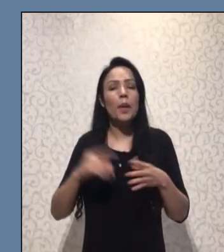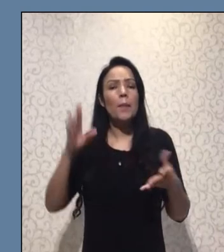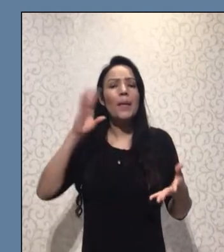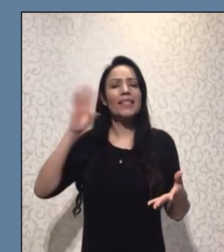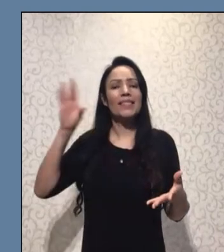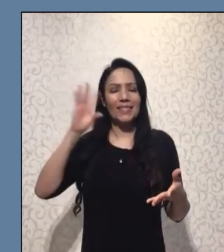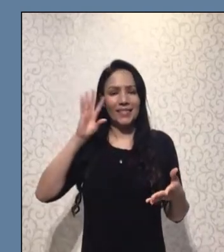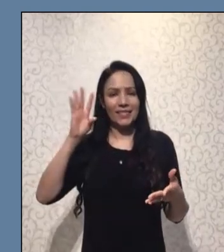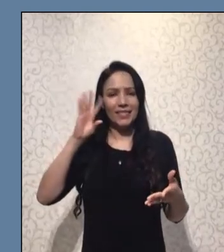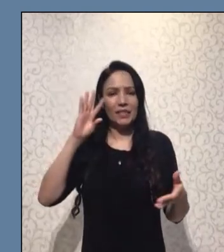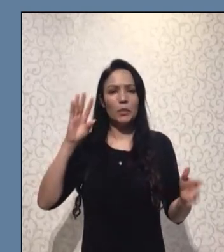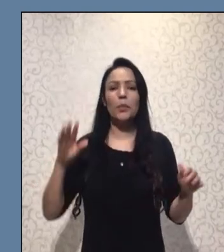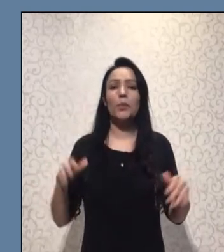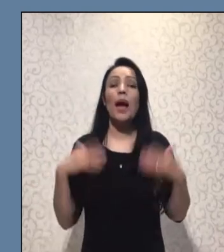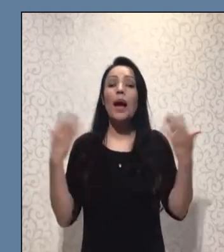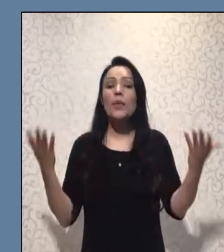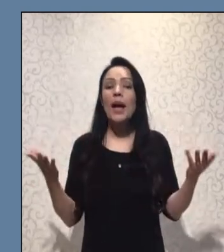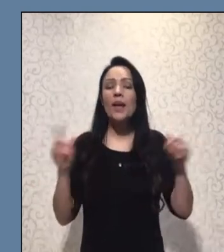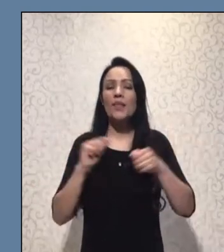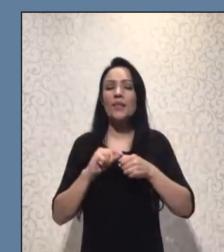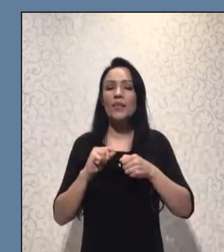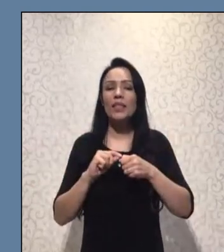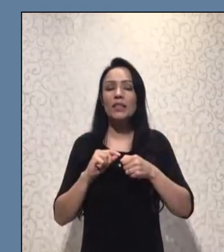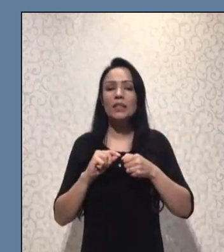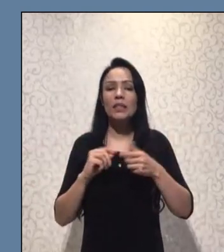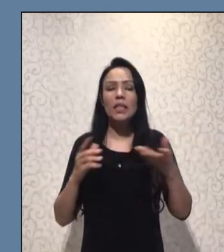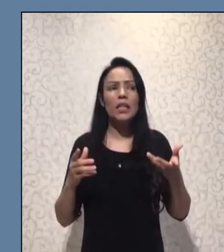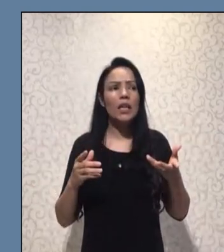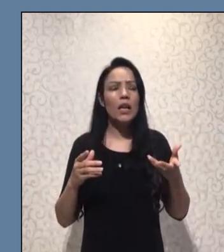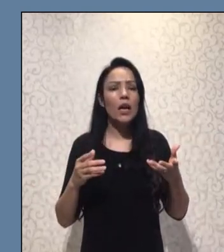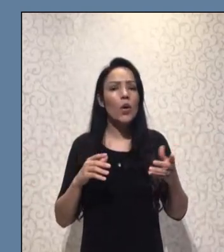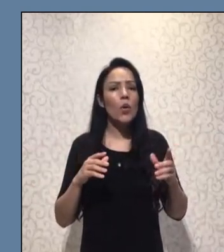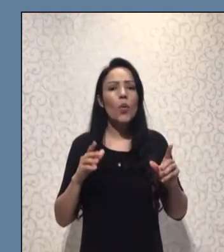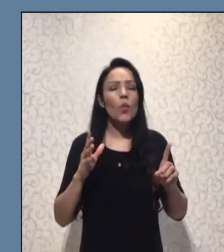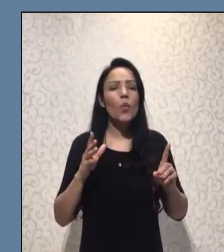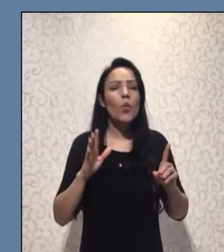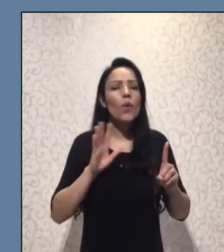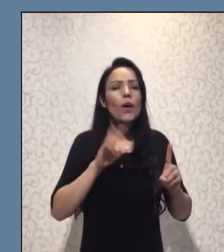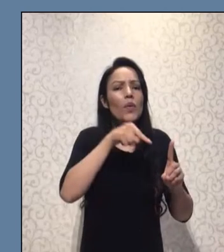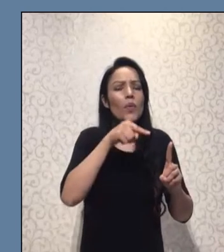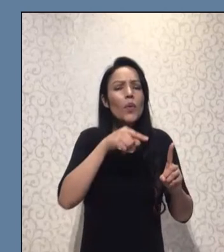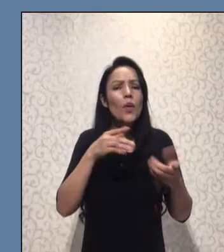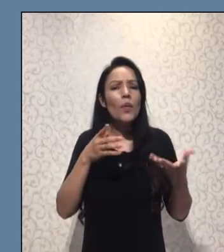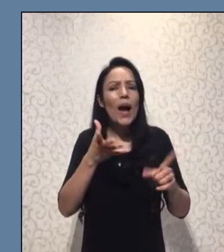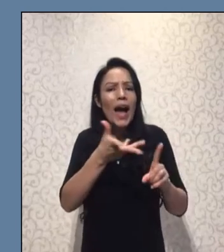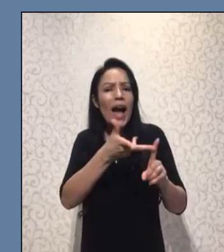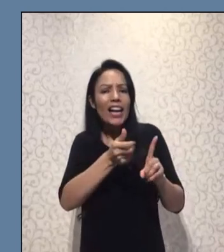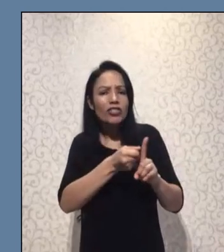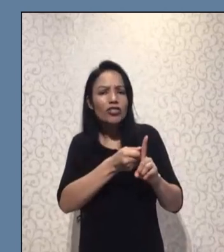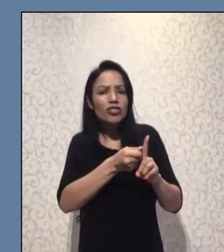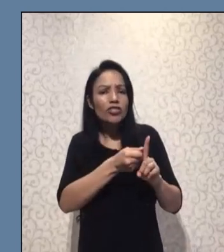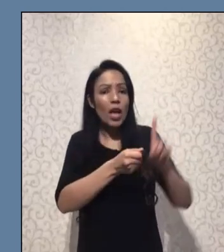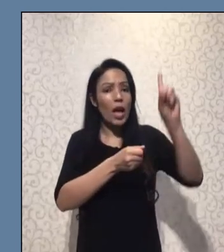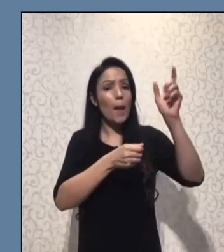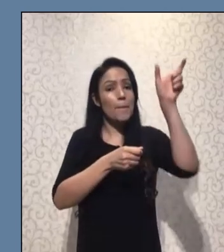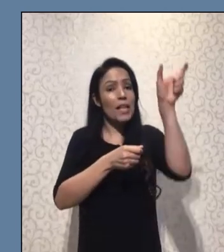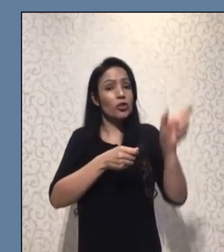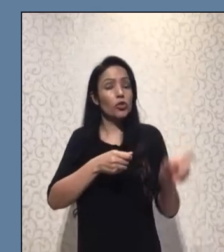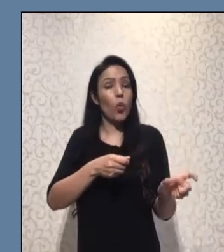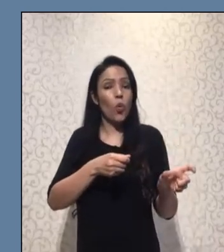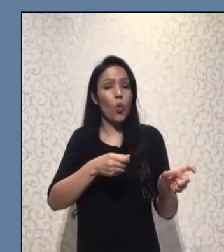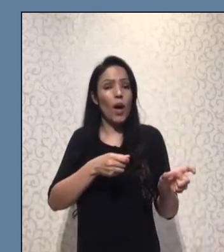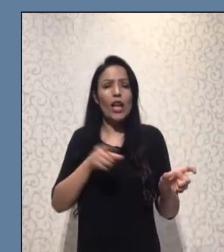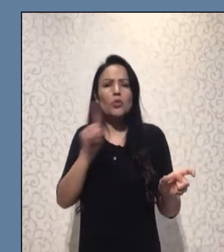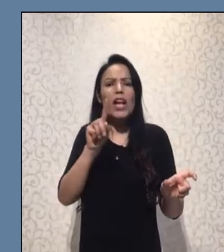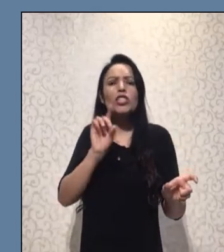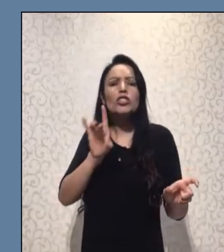os produtores negros, quais são os artistas, porque uma coisa é você ser modelo, outra coisa é você ser o produtor da